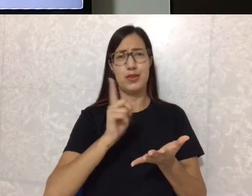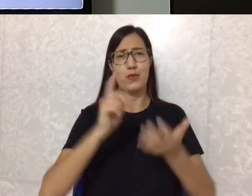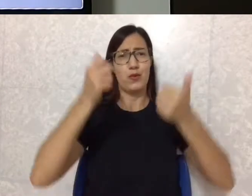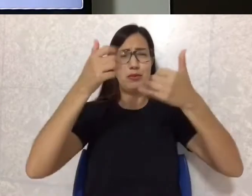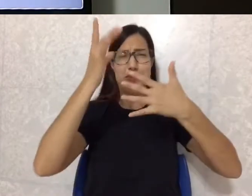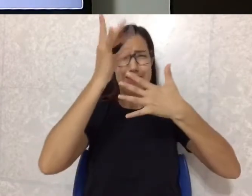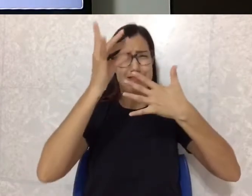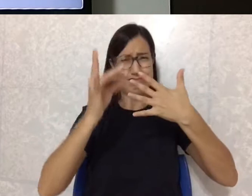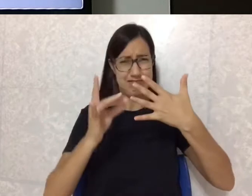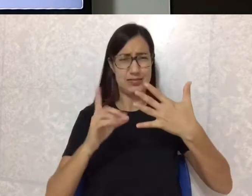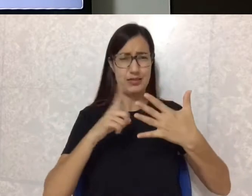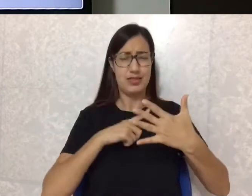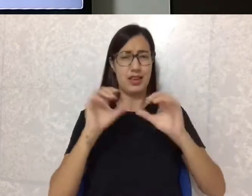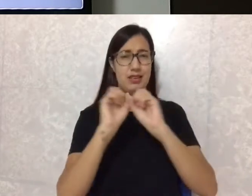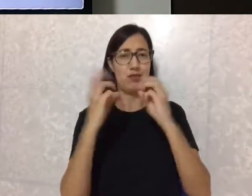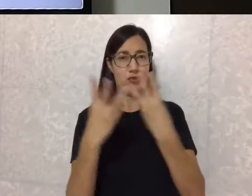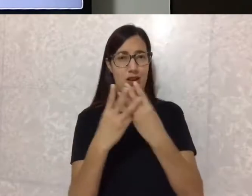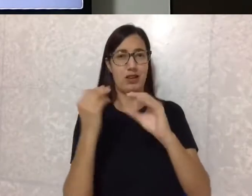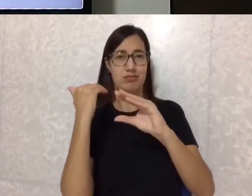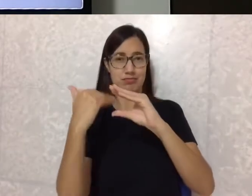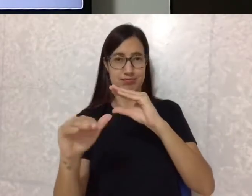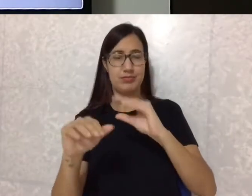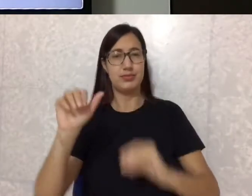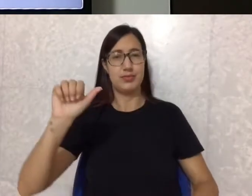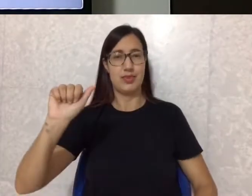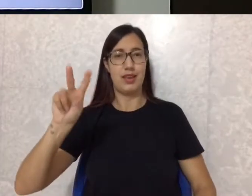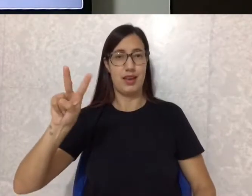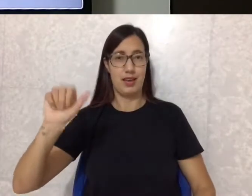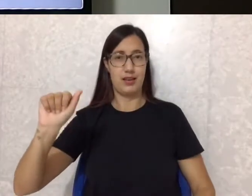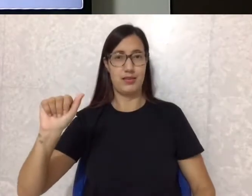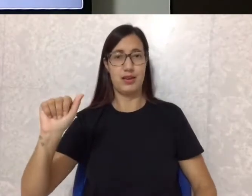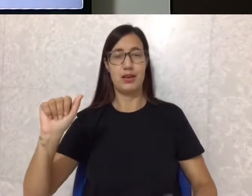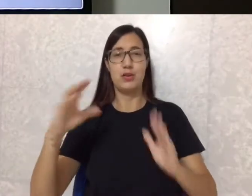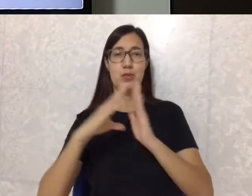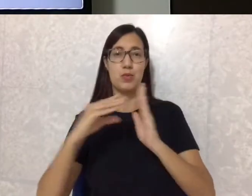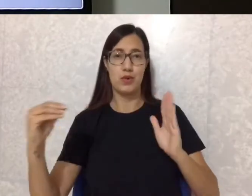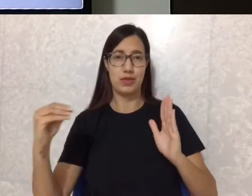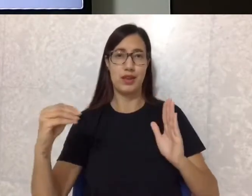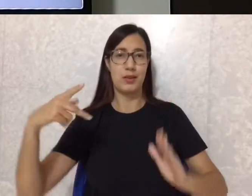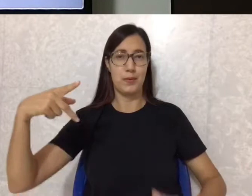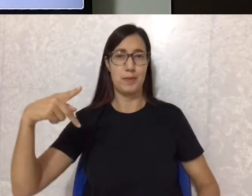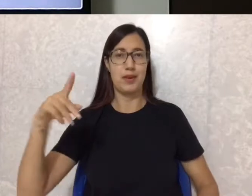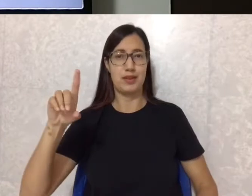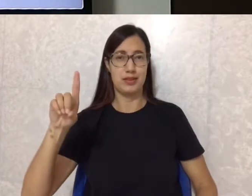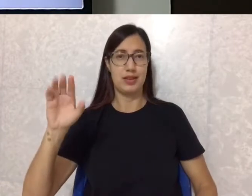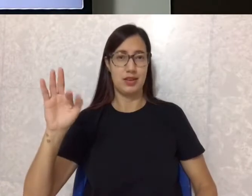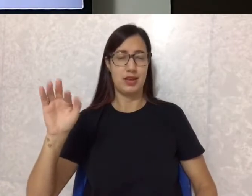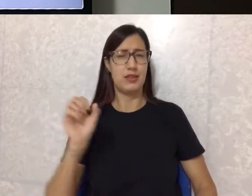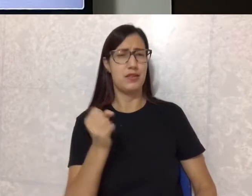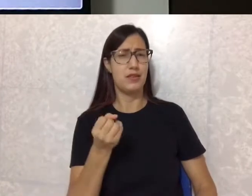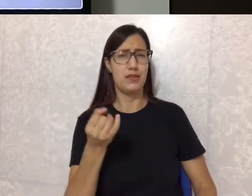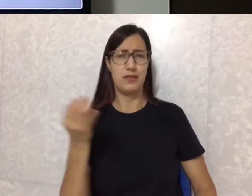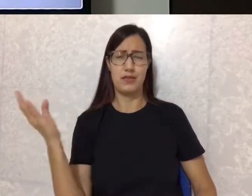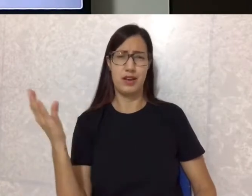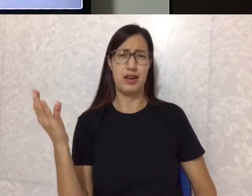você consultar, e eu também vou deixar lá no AVA um PDF no formato mais de tutorial, com vários exemplos, tá? Então, a minha sugestão é que vocês,